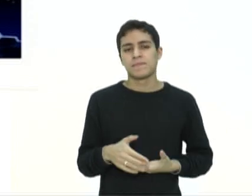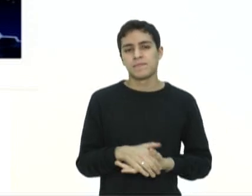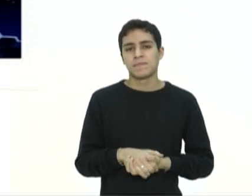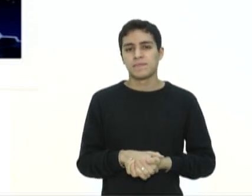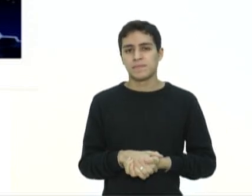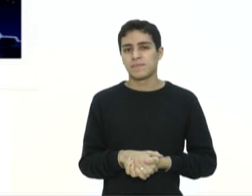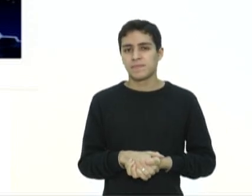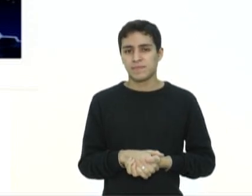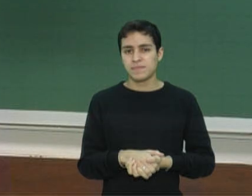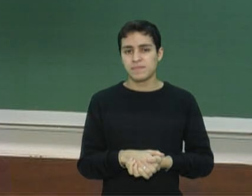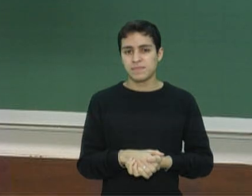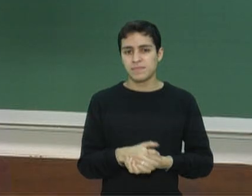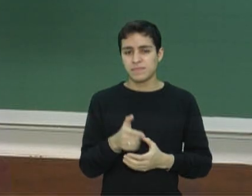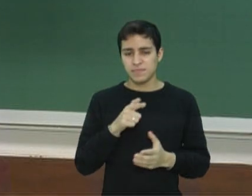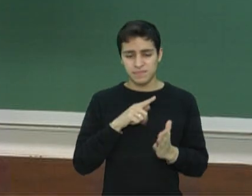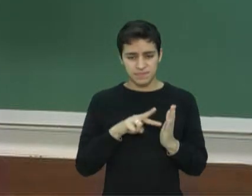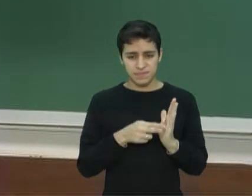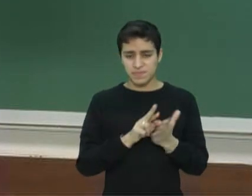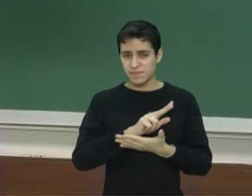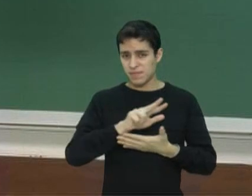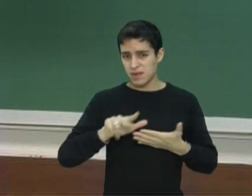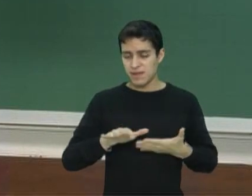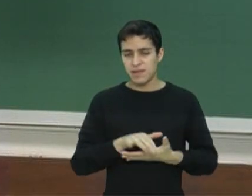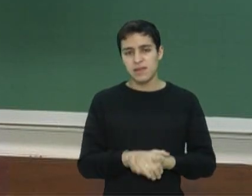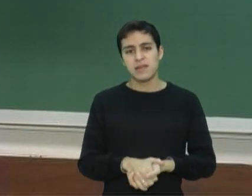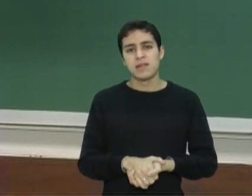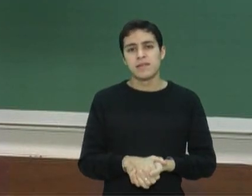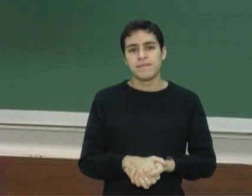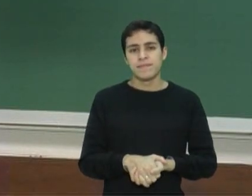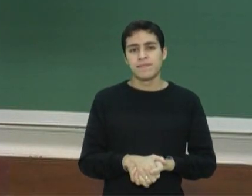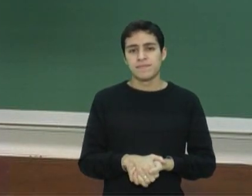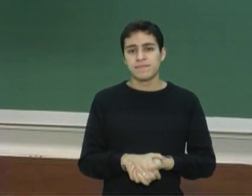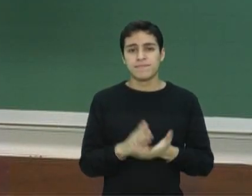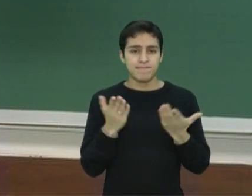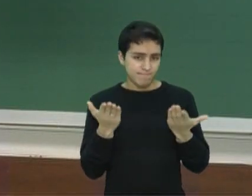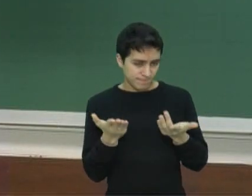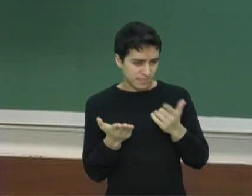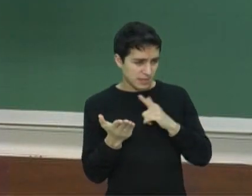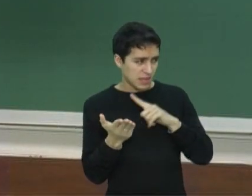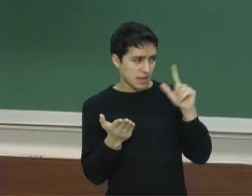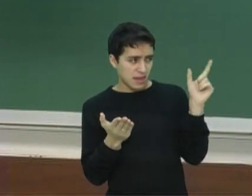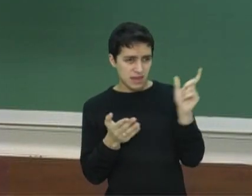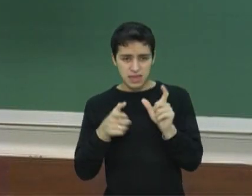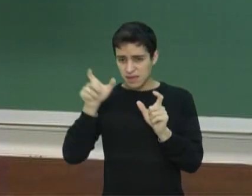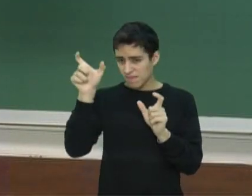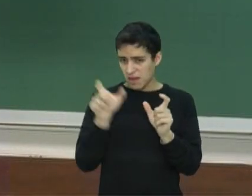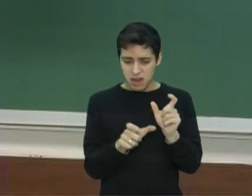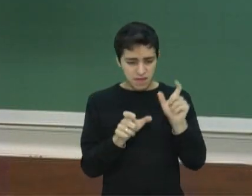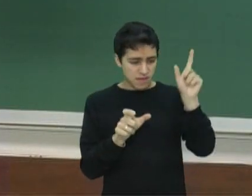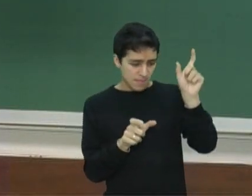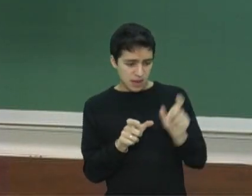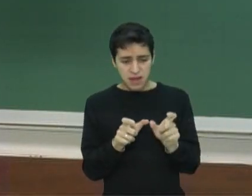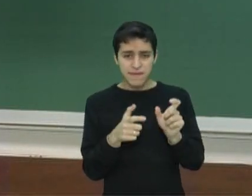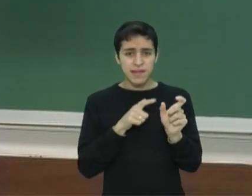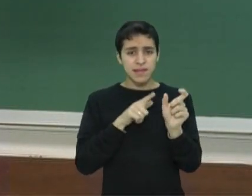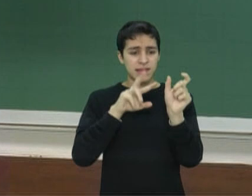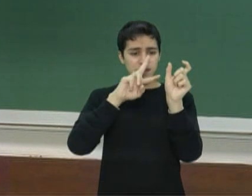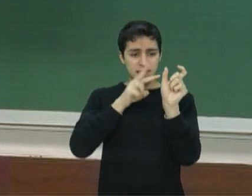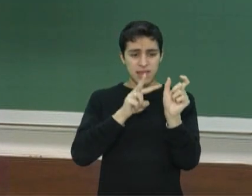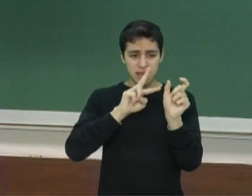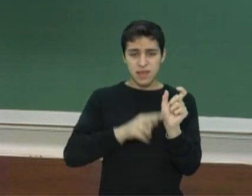vários significados, 2, 3. Tem palavras, gente, que tem 4 significados,